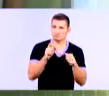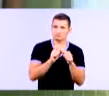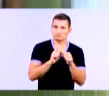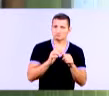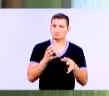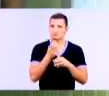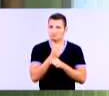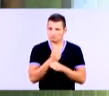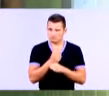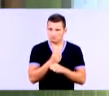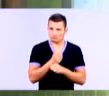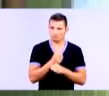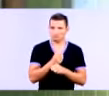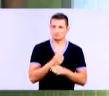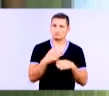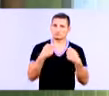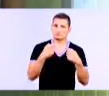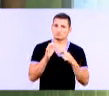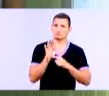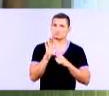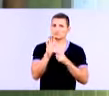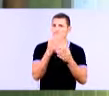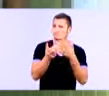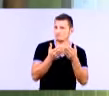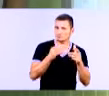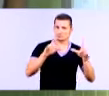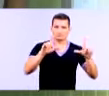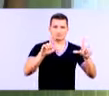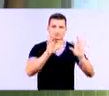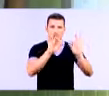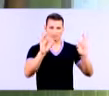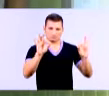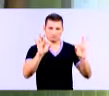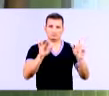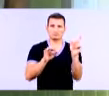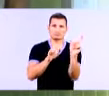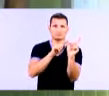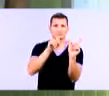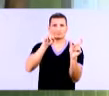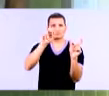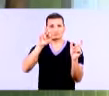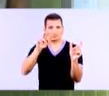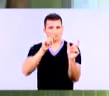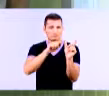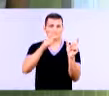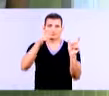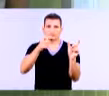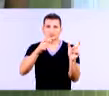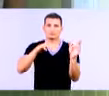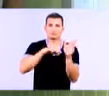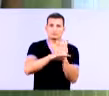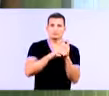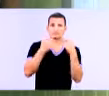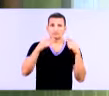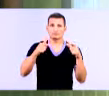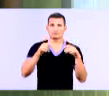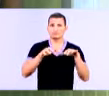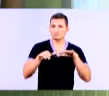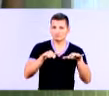precisar mostrar alguma coisa na tela, a variável é o local que a linguagem de programação nos